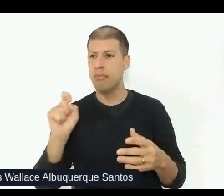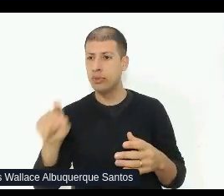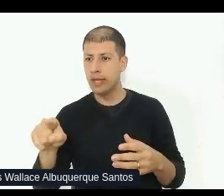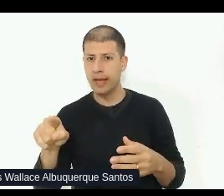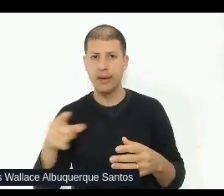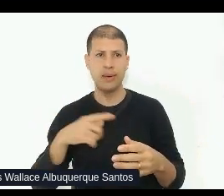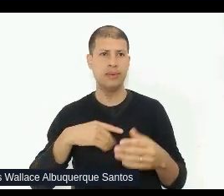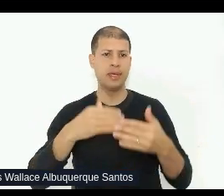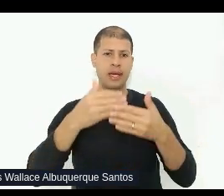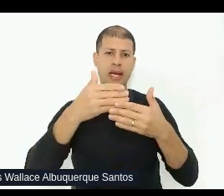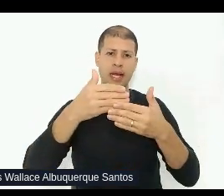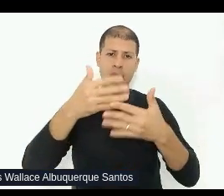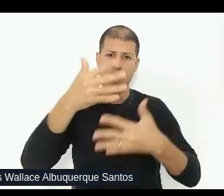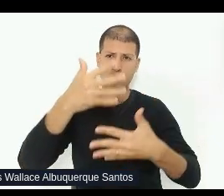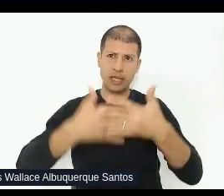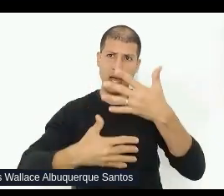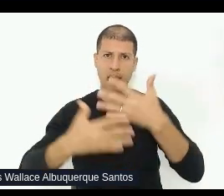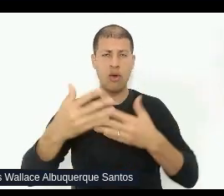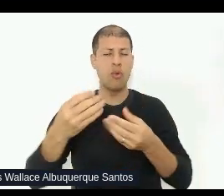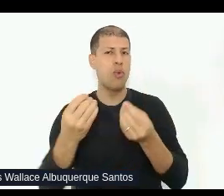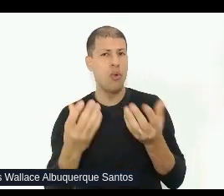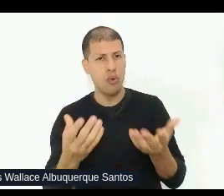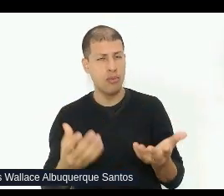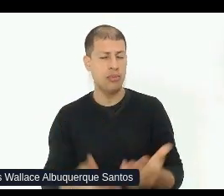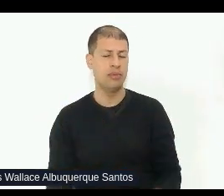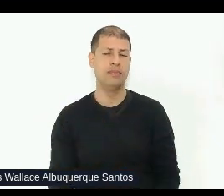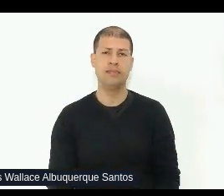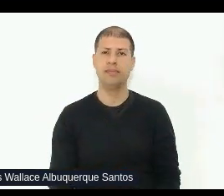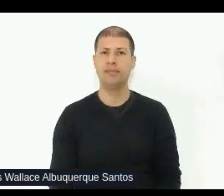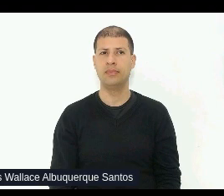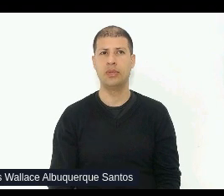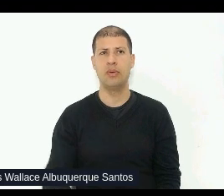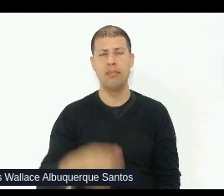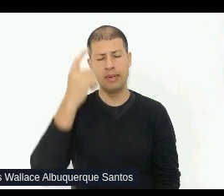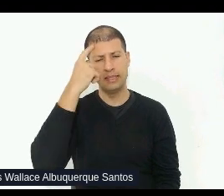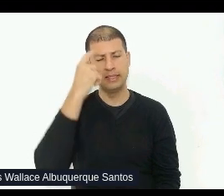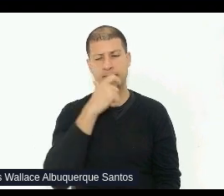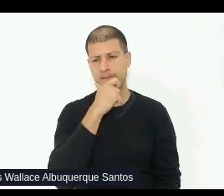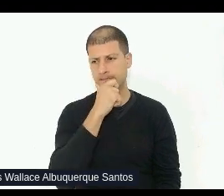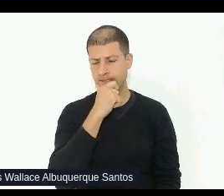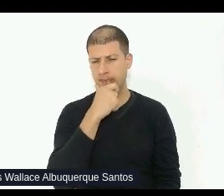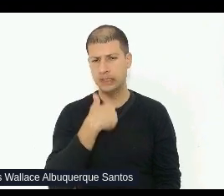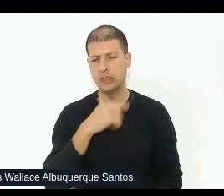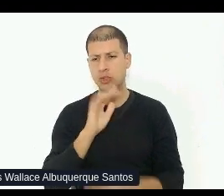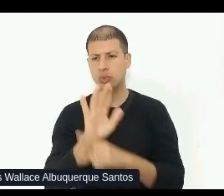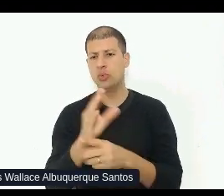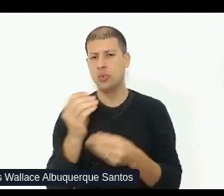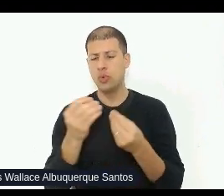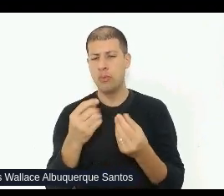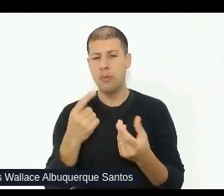carrossel. Então, eu pensei assim, cara, o que eu posso fazer para tentar